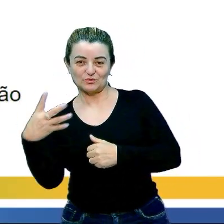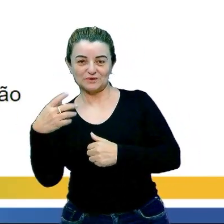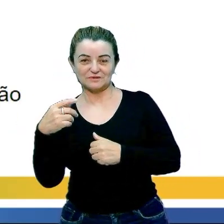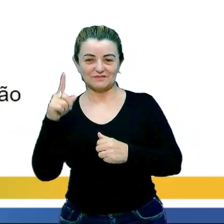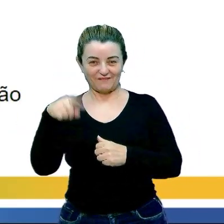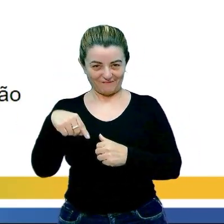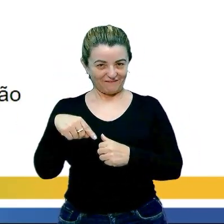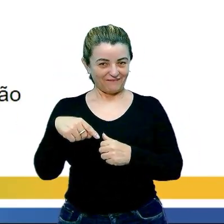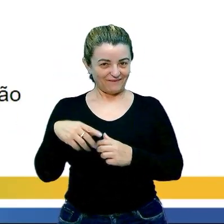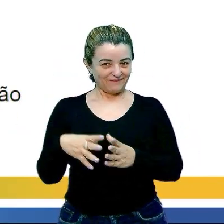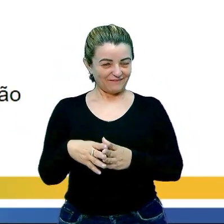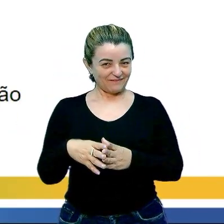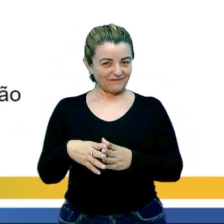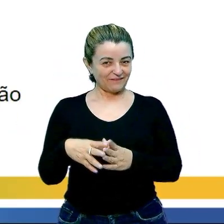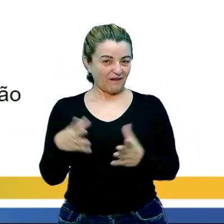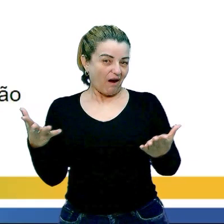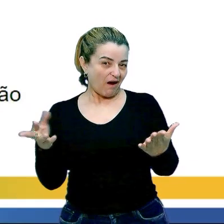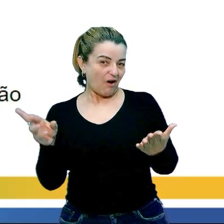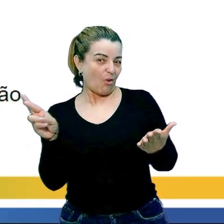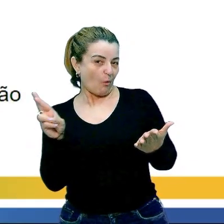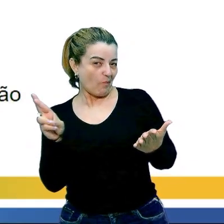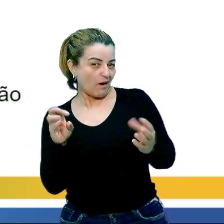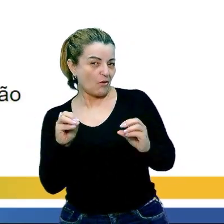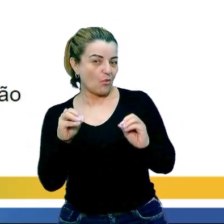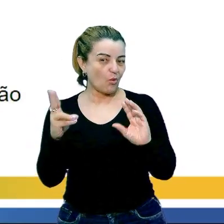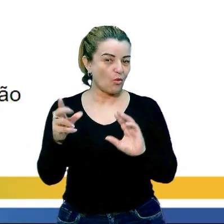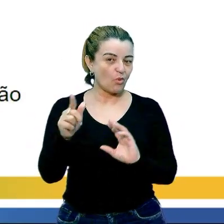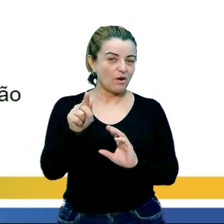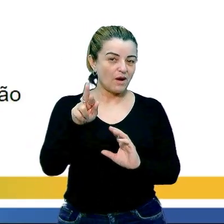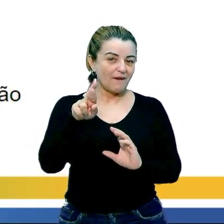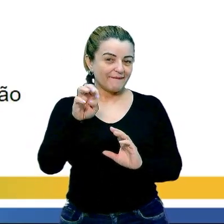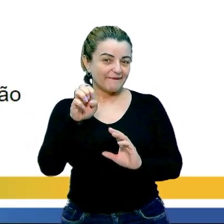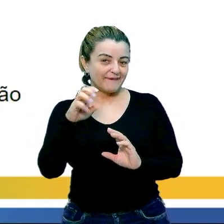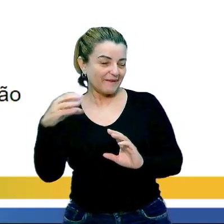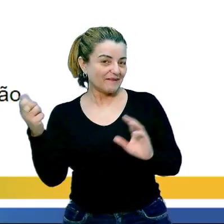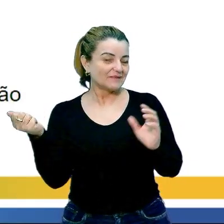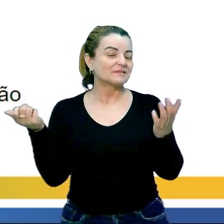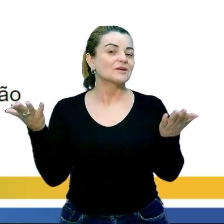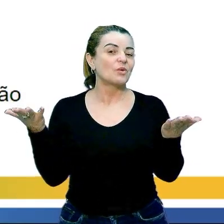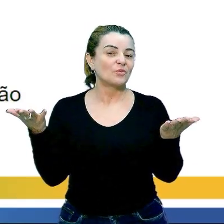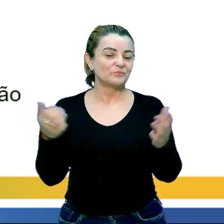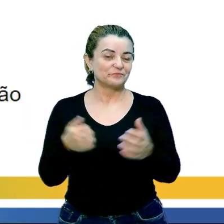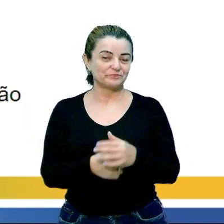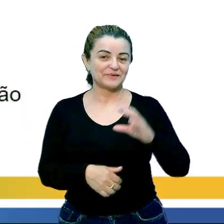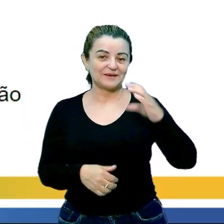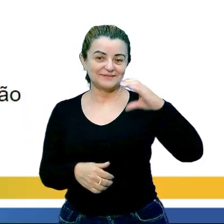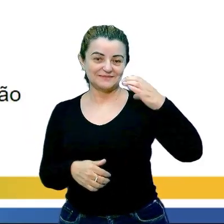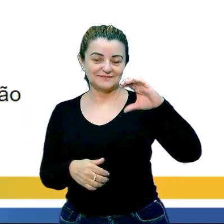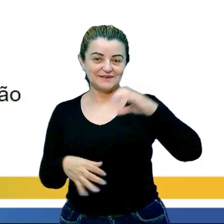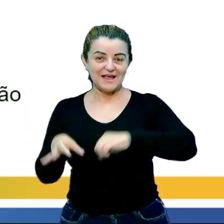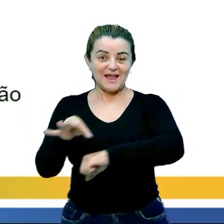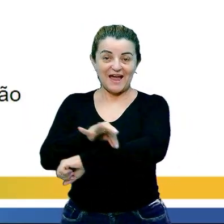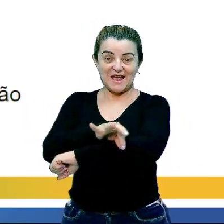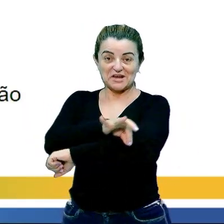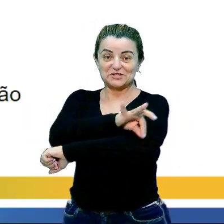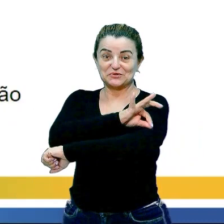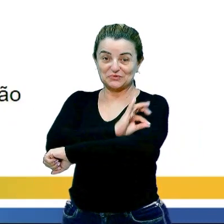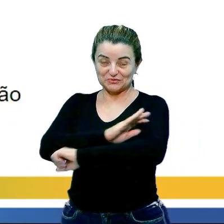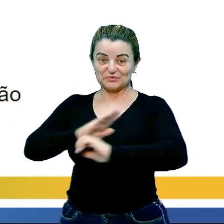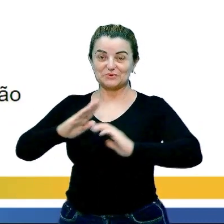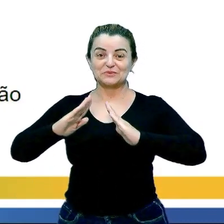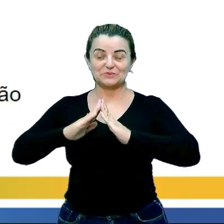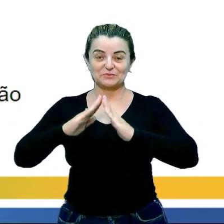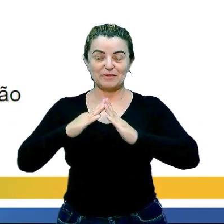As Olimpíadas eram romanas ou gregas? Pensem bem. C. A arquitetura do Palácio